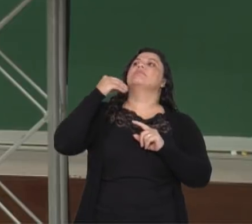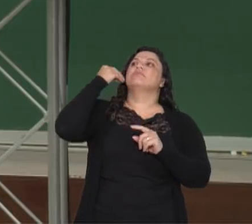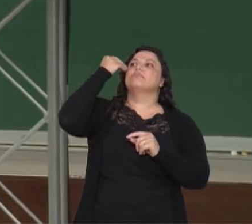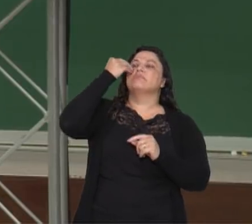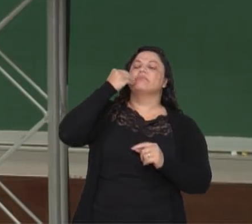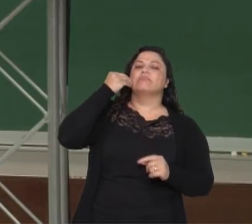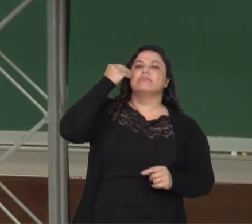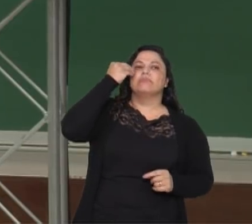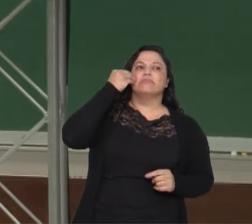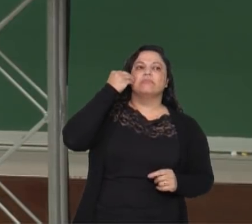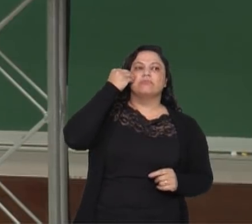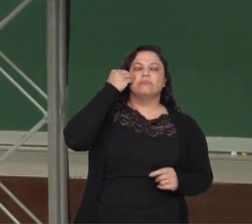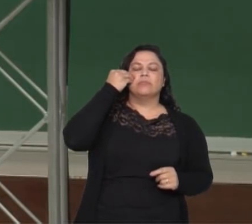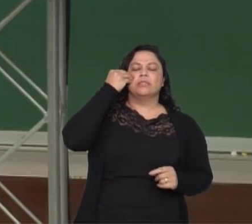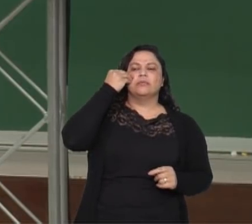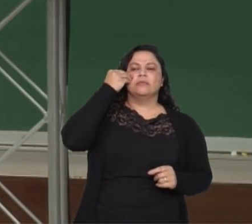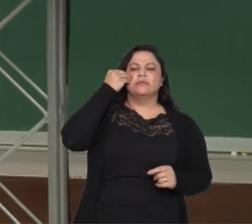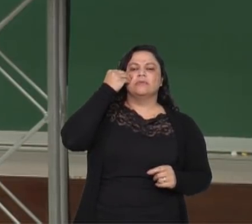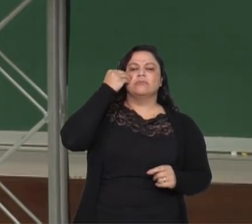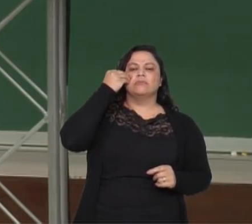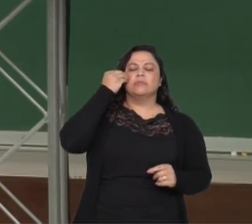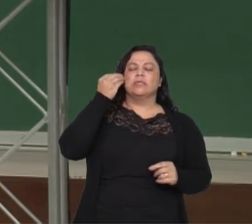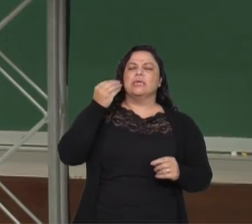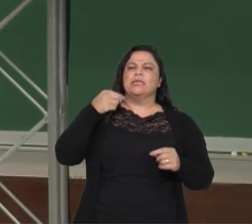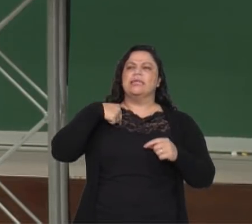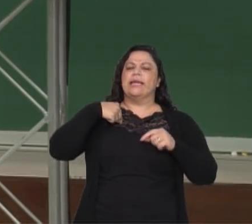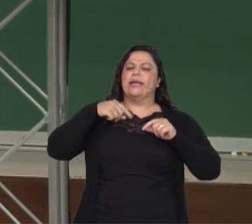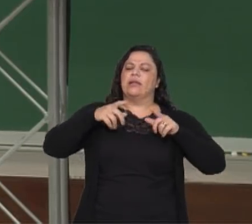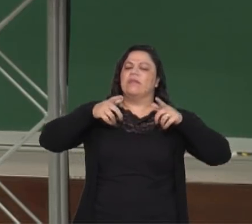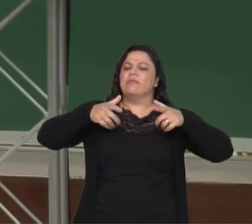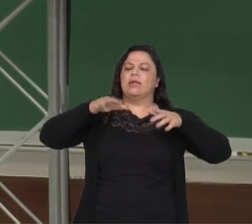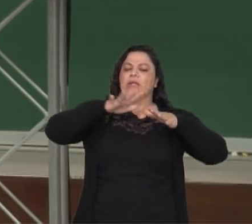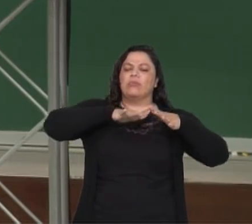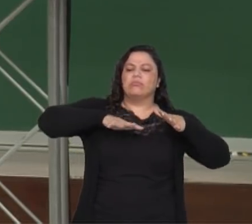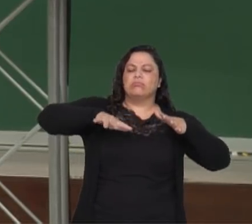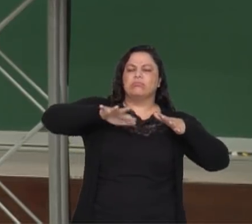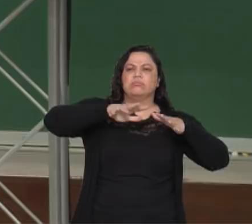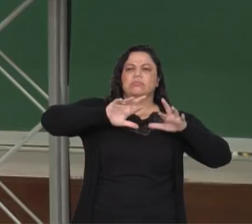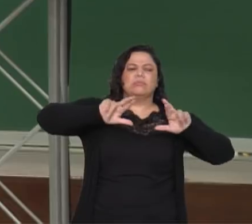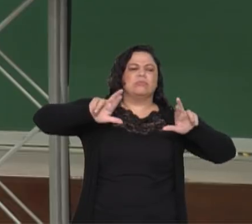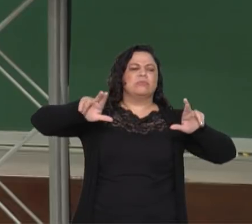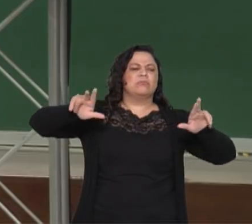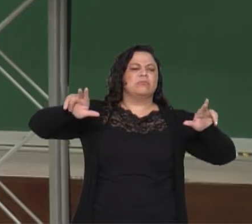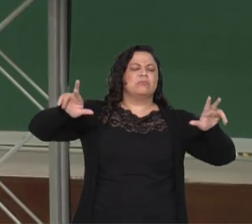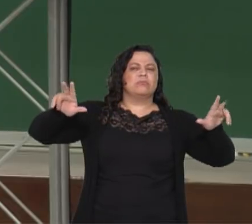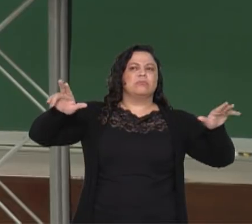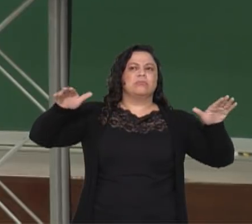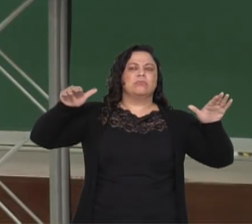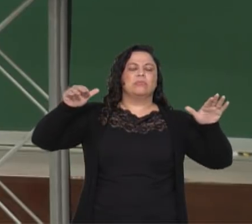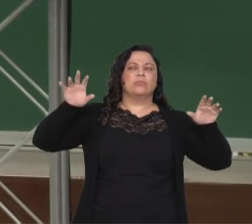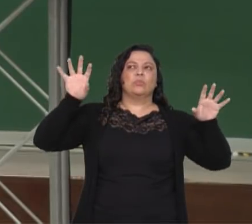dentro do ambiente que não teria som nenhum. Mas mesmo assim ele consegue ouvir